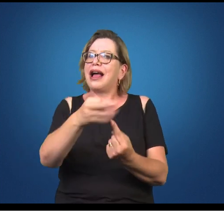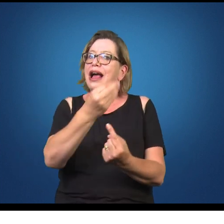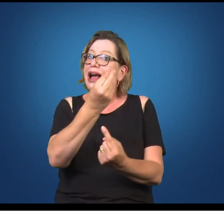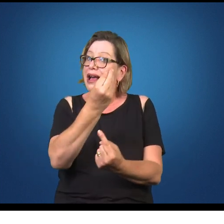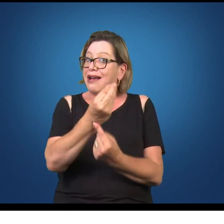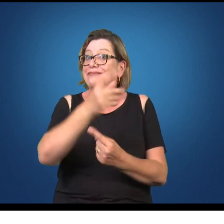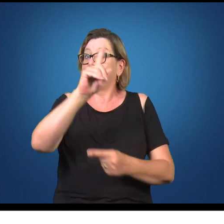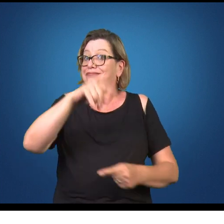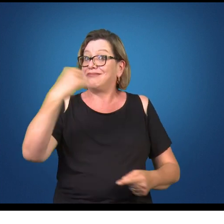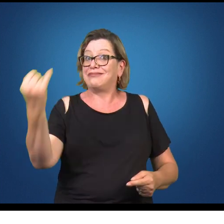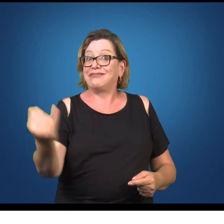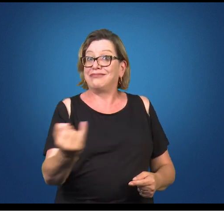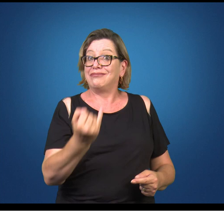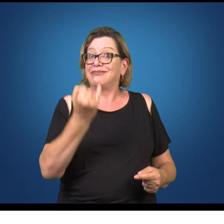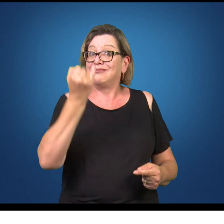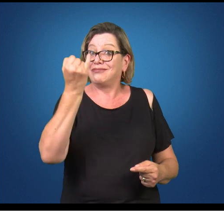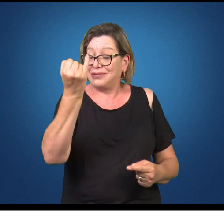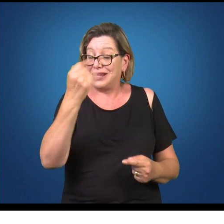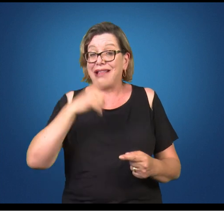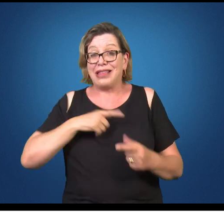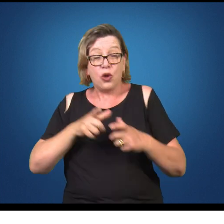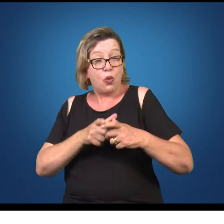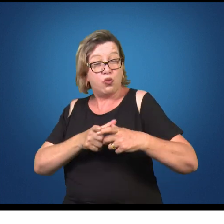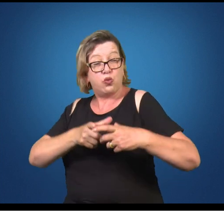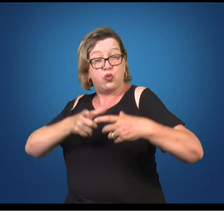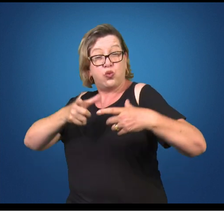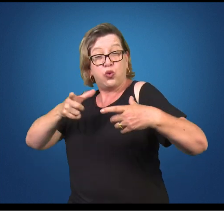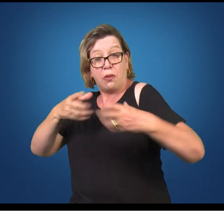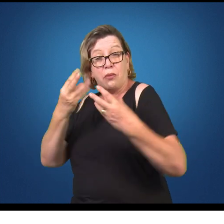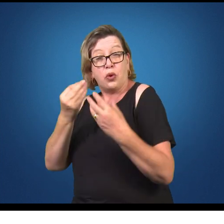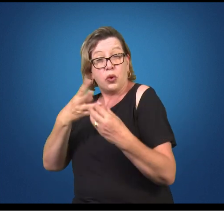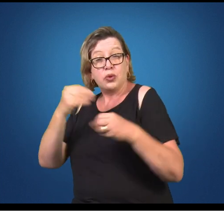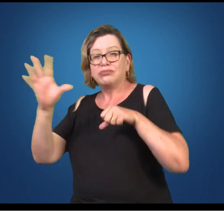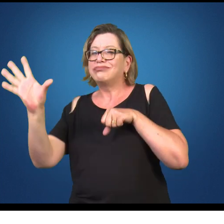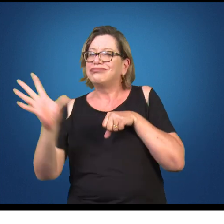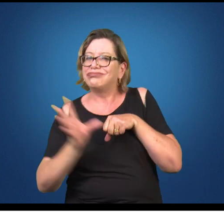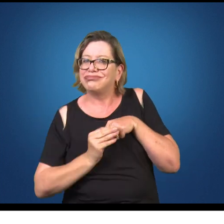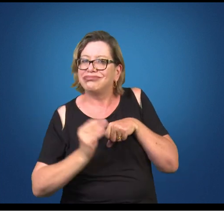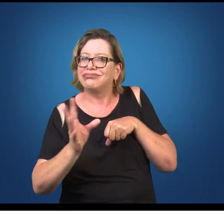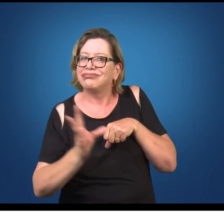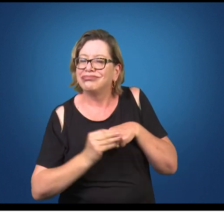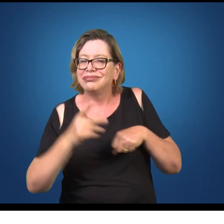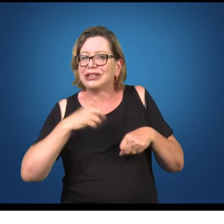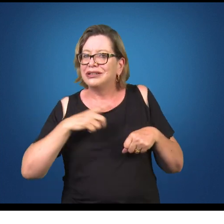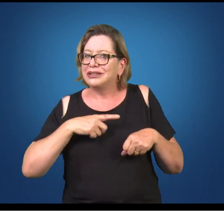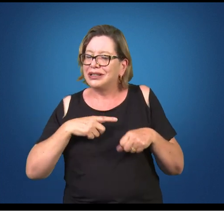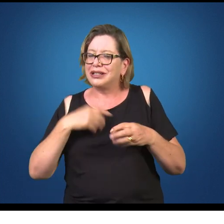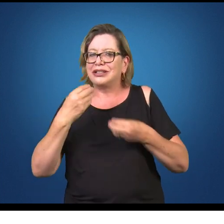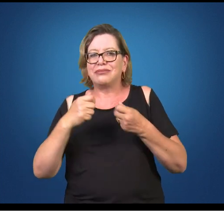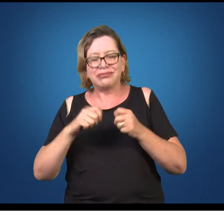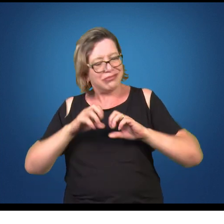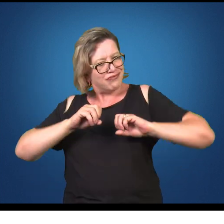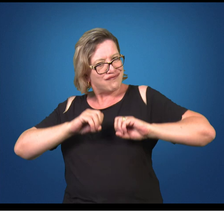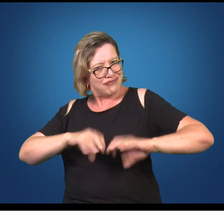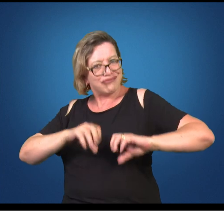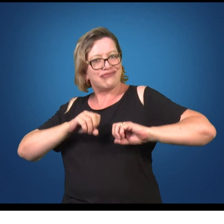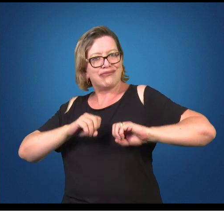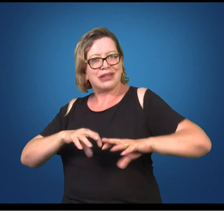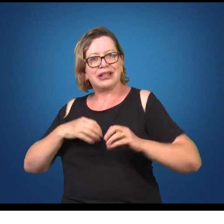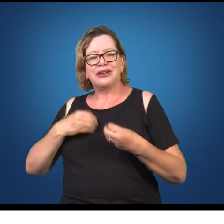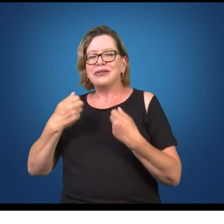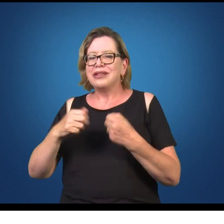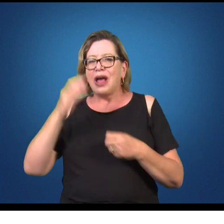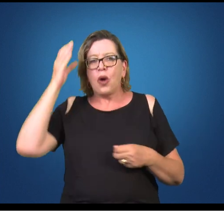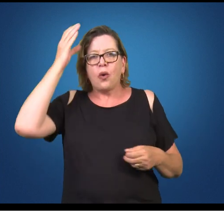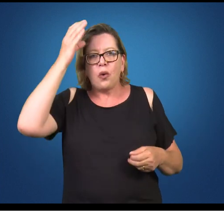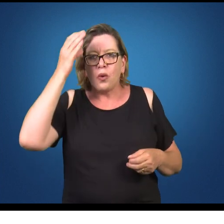área de arte é uma área imensa, que tem muito conhecimento e muito para ser ensinado. E quanto mais